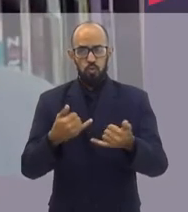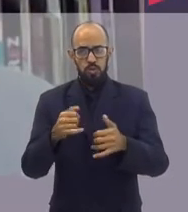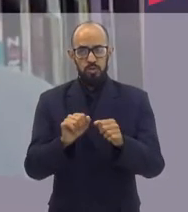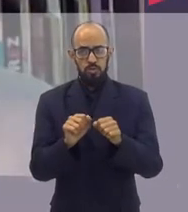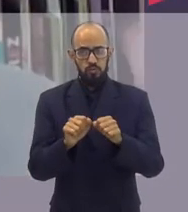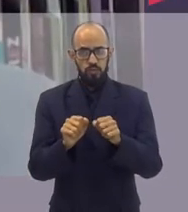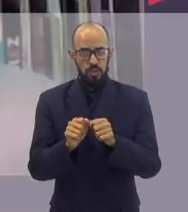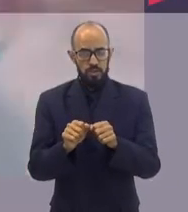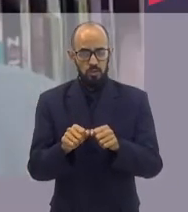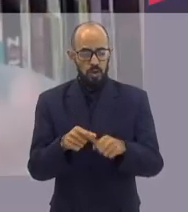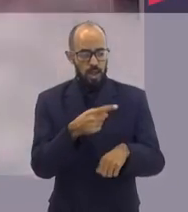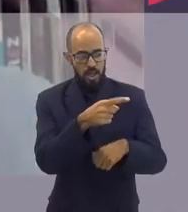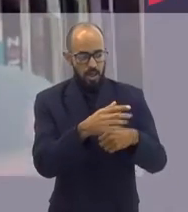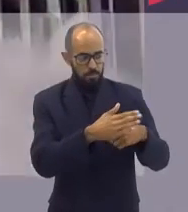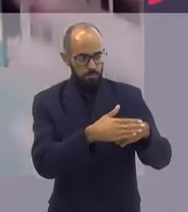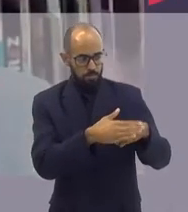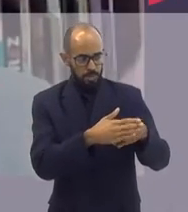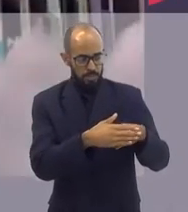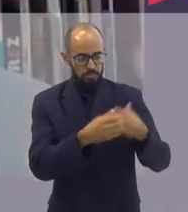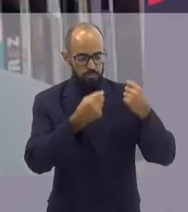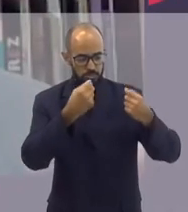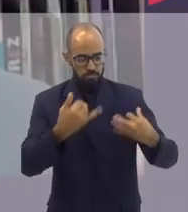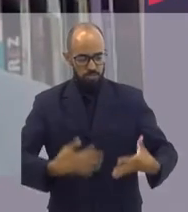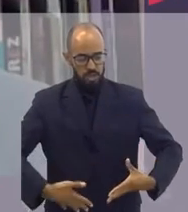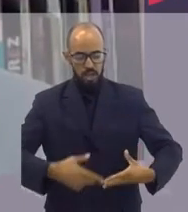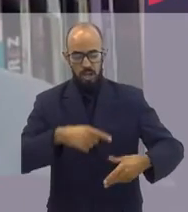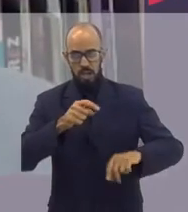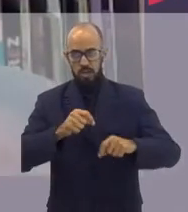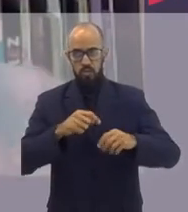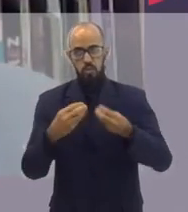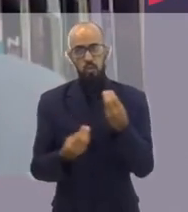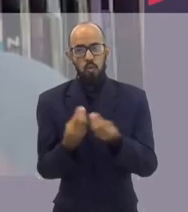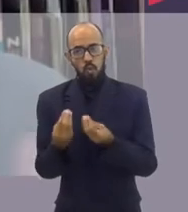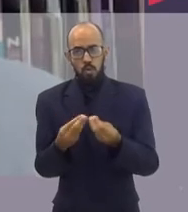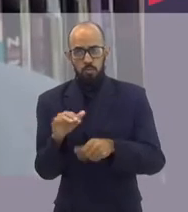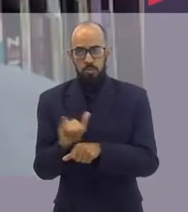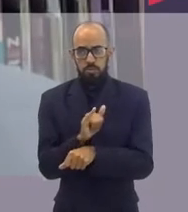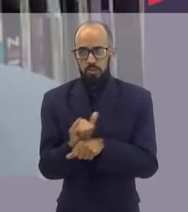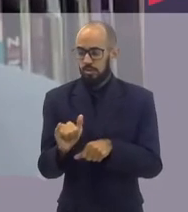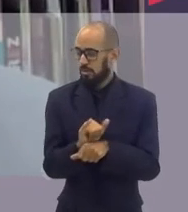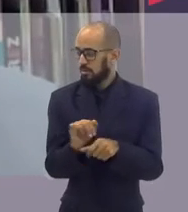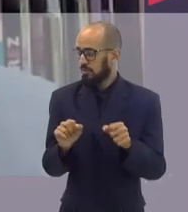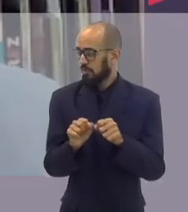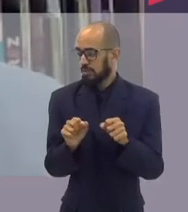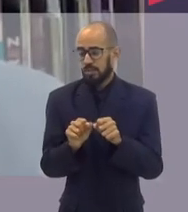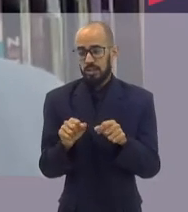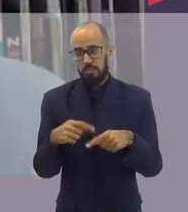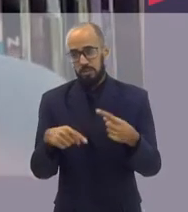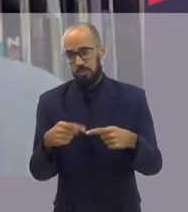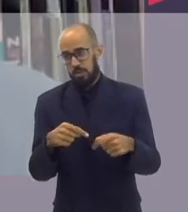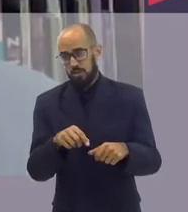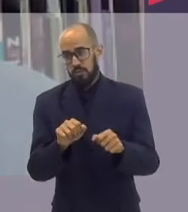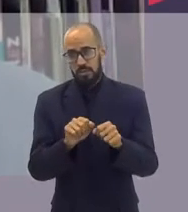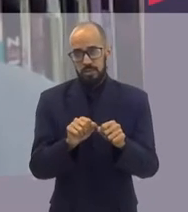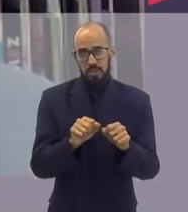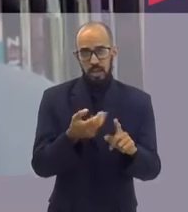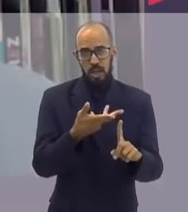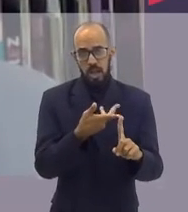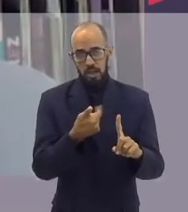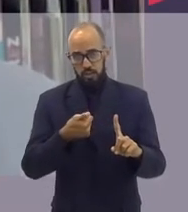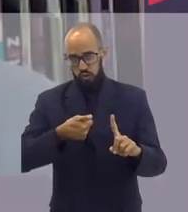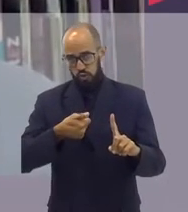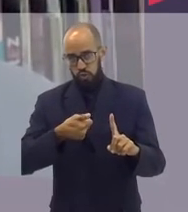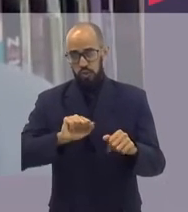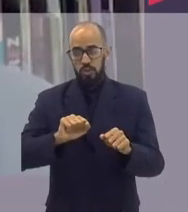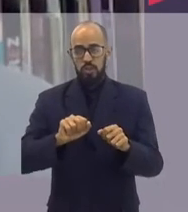né, com ela, até discutindo com a gente como se faz um jogo, né? E que peças poderiam ser construídas, para depois fazer a arte, né? E